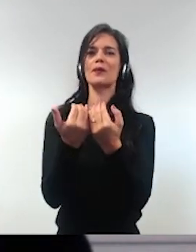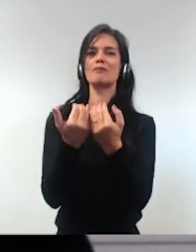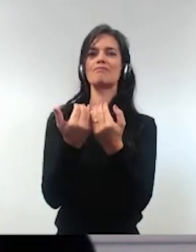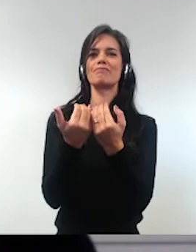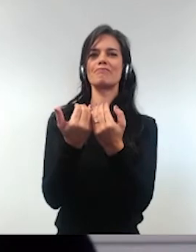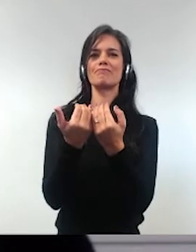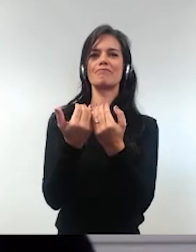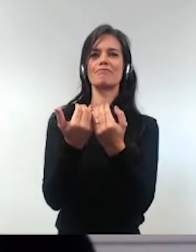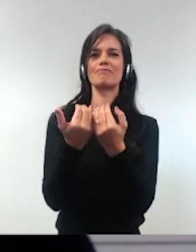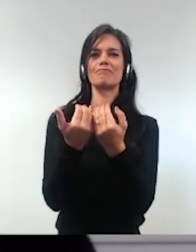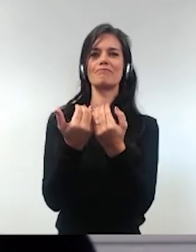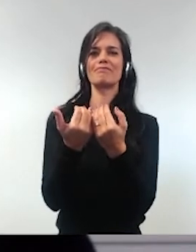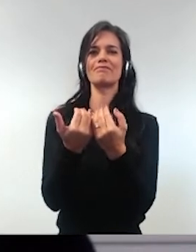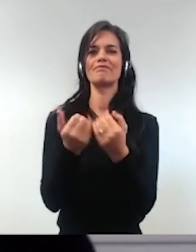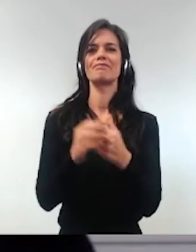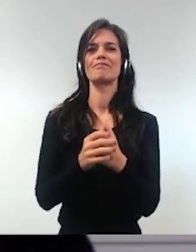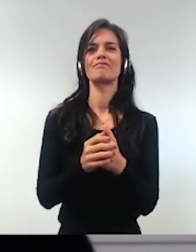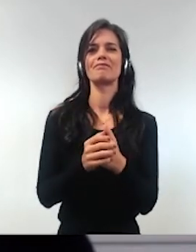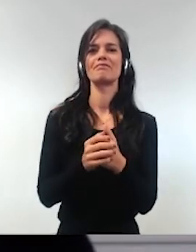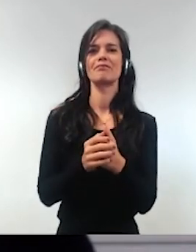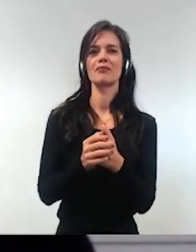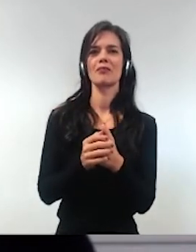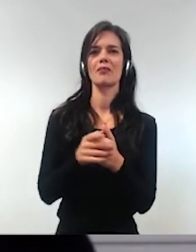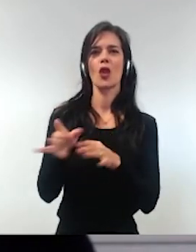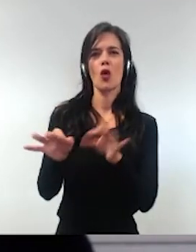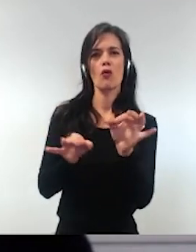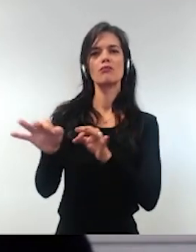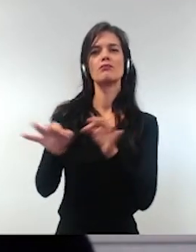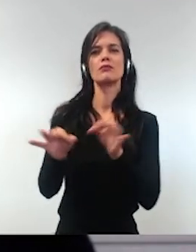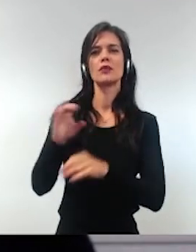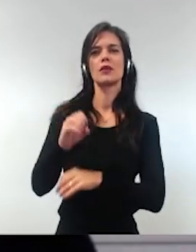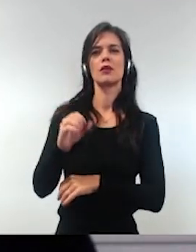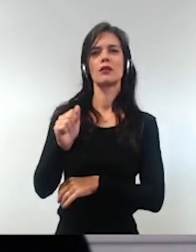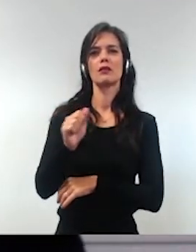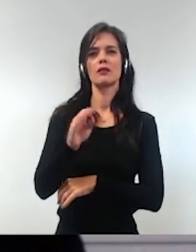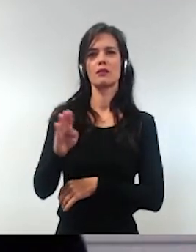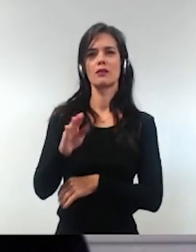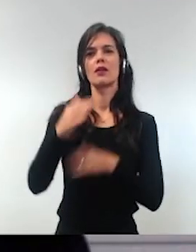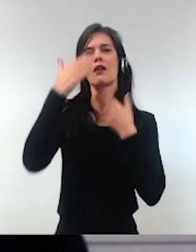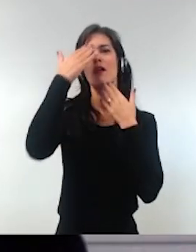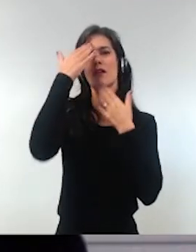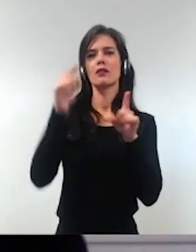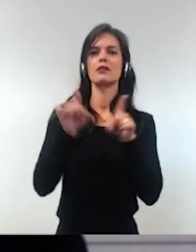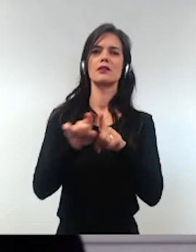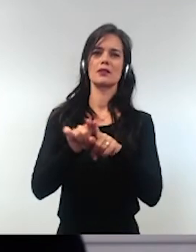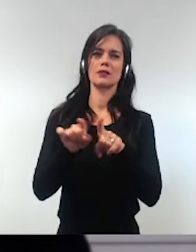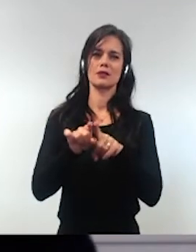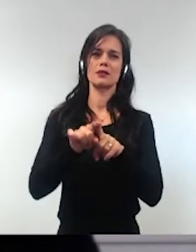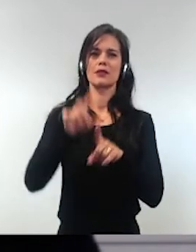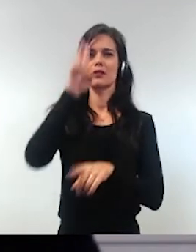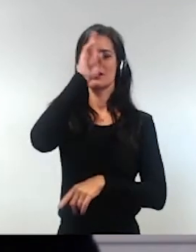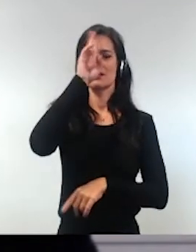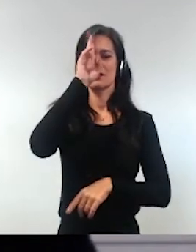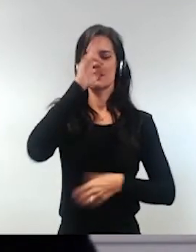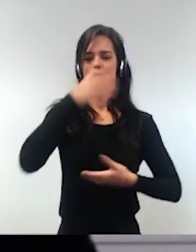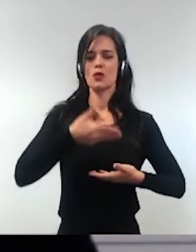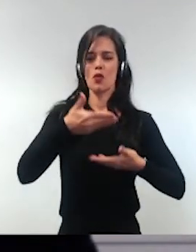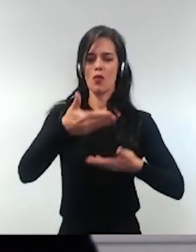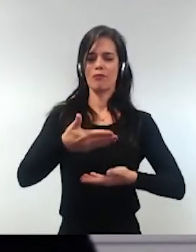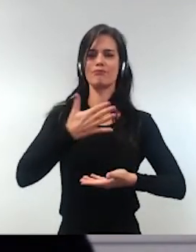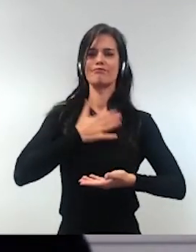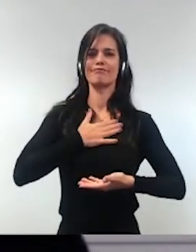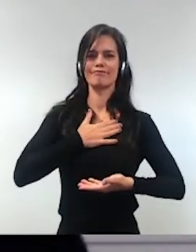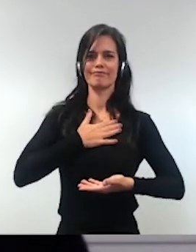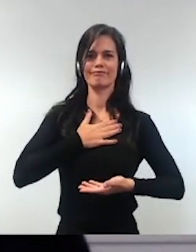muito bem direcionado pela Ordem dos Advogados do Brasil. Agradeço também a lembrança e o convite para